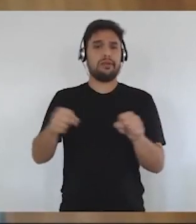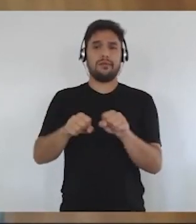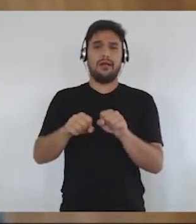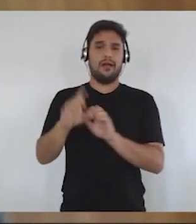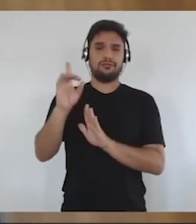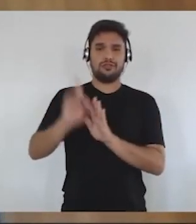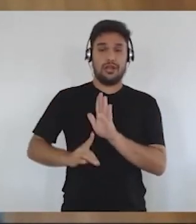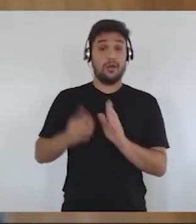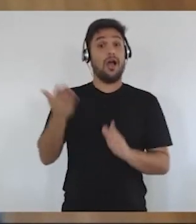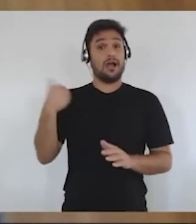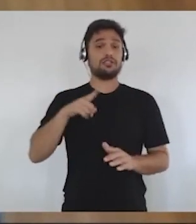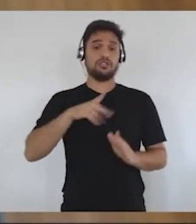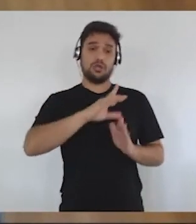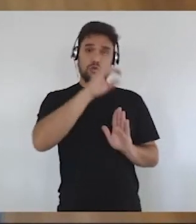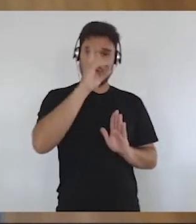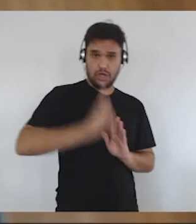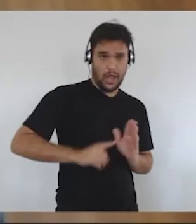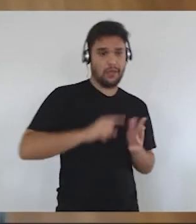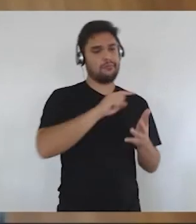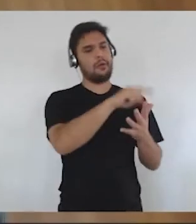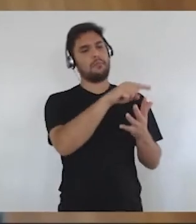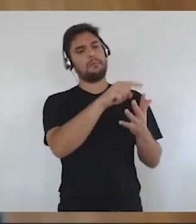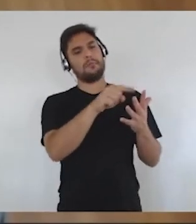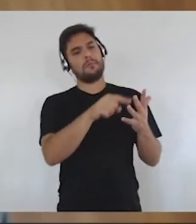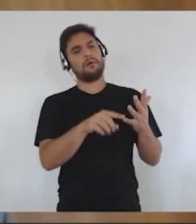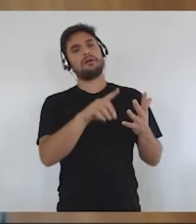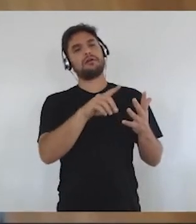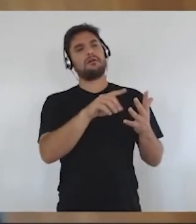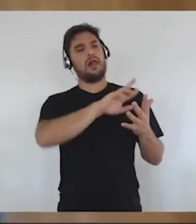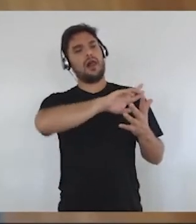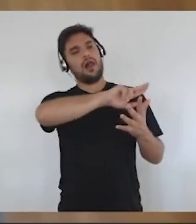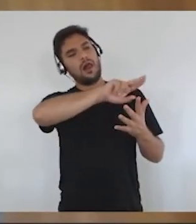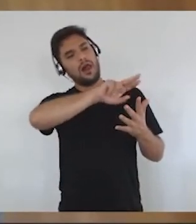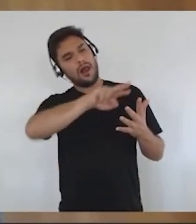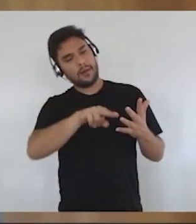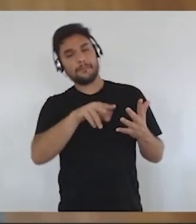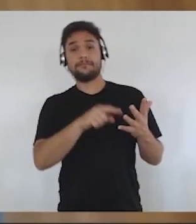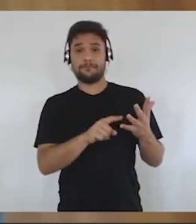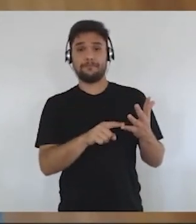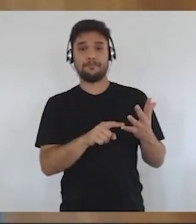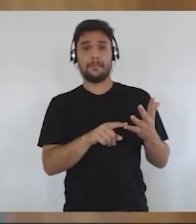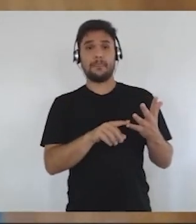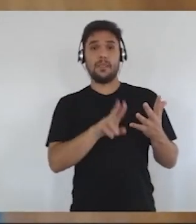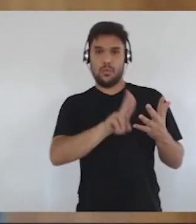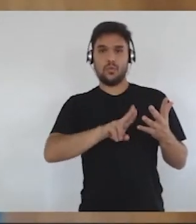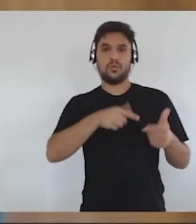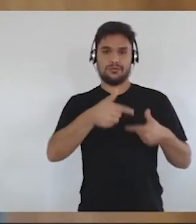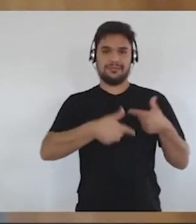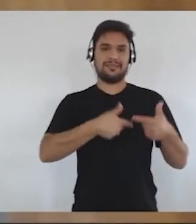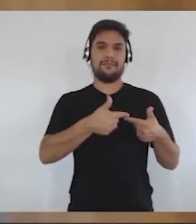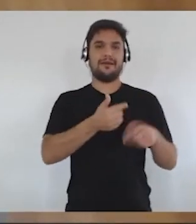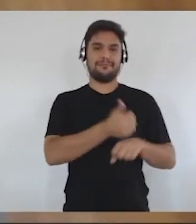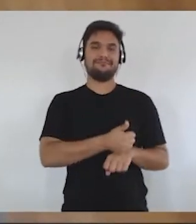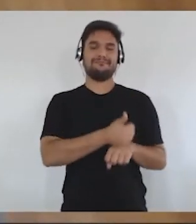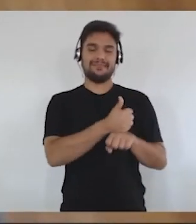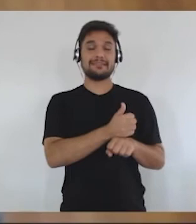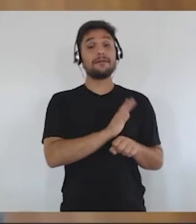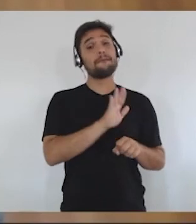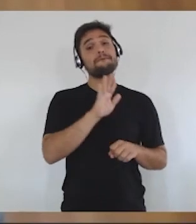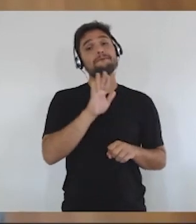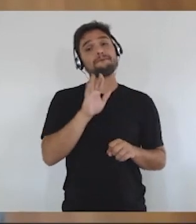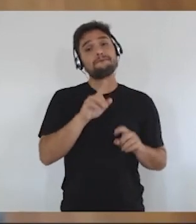lá os direitos dos advogados, diversos direitos dos advogados no exercício profissional,